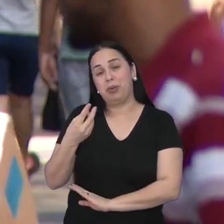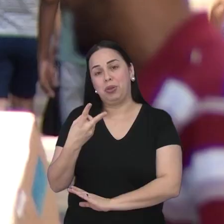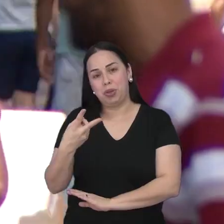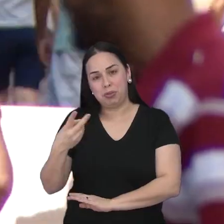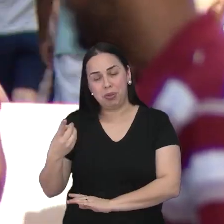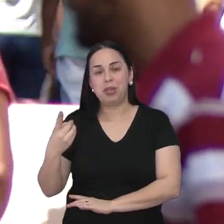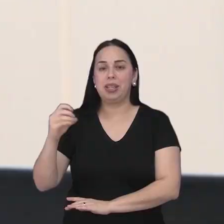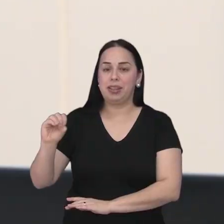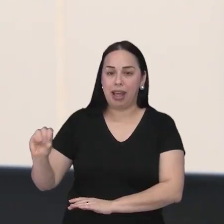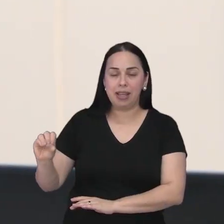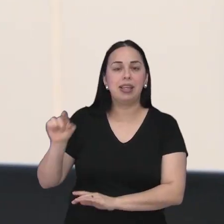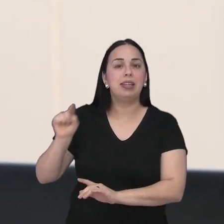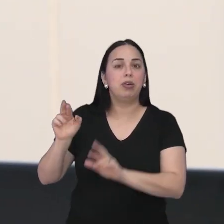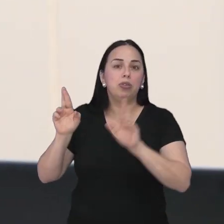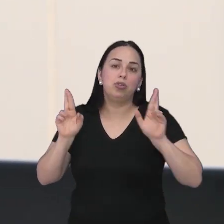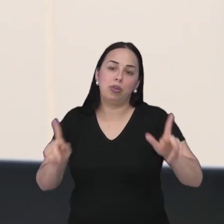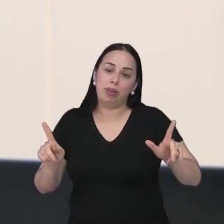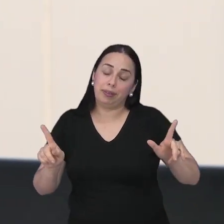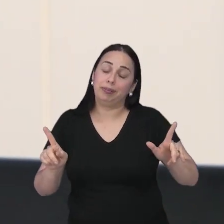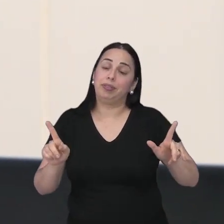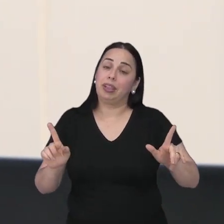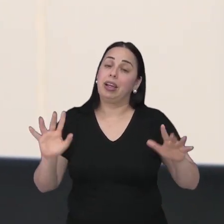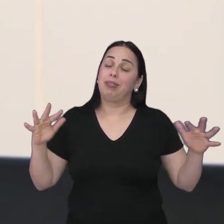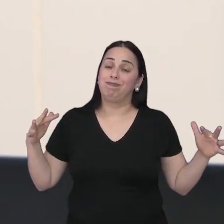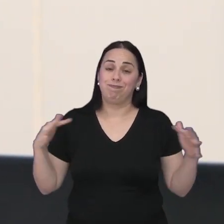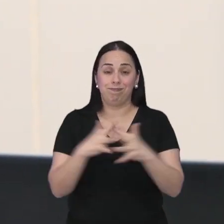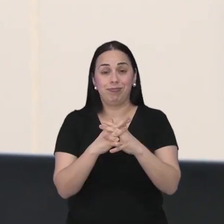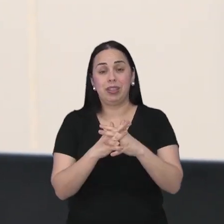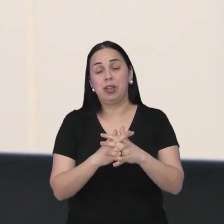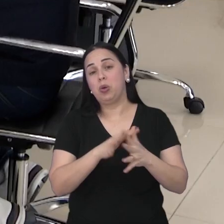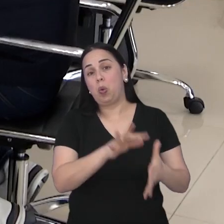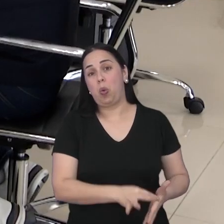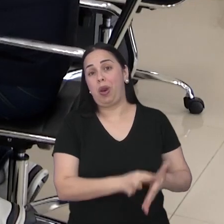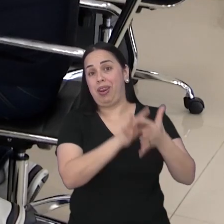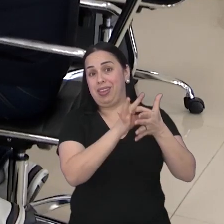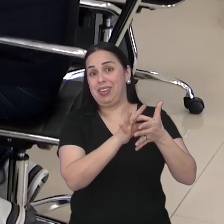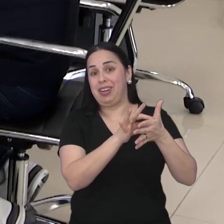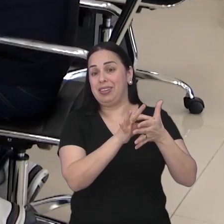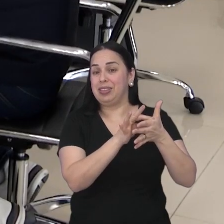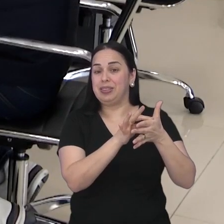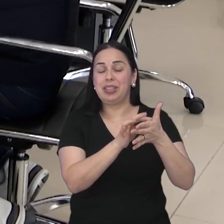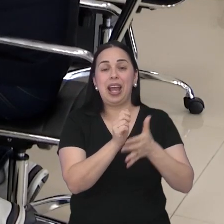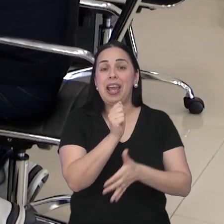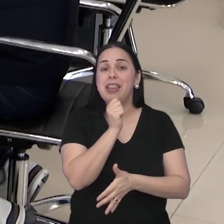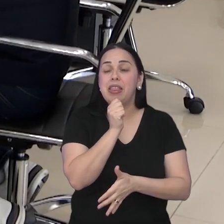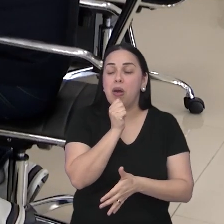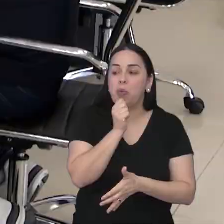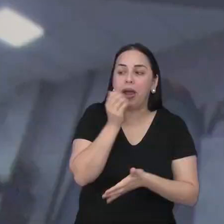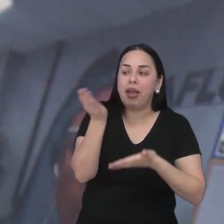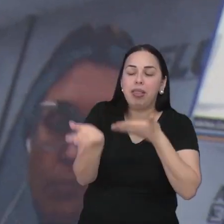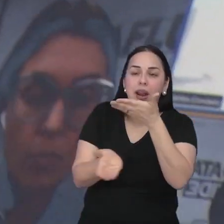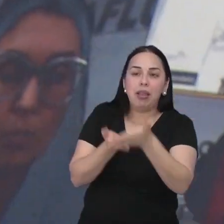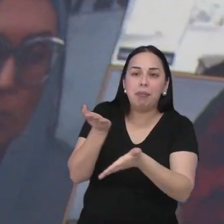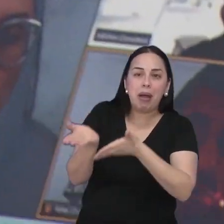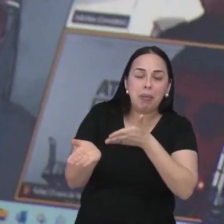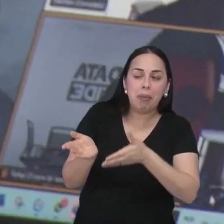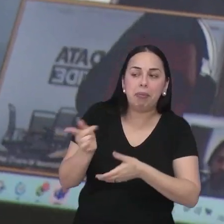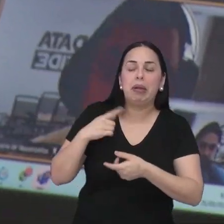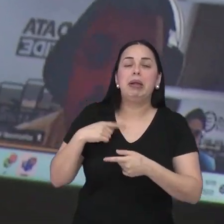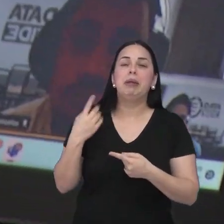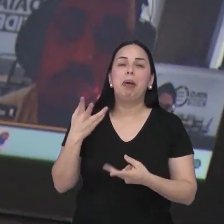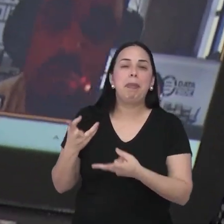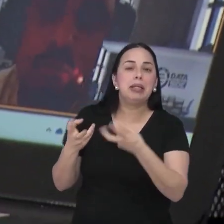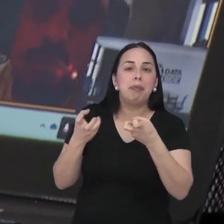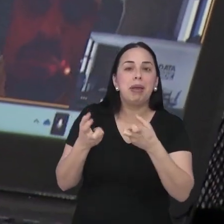e 2010, chega ao mercado com expectativas diferentes, o que entra em conflito com lideranças ainda sem